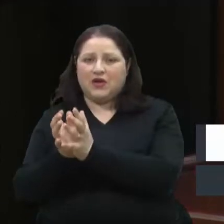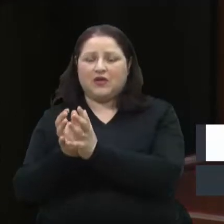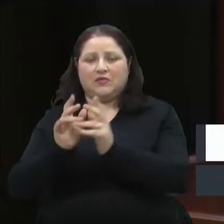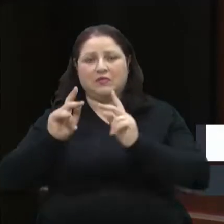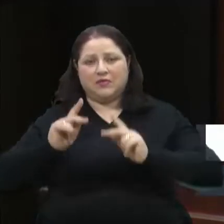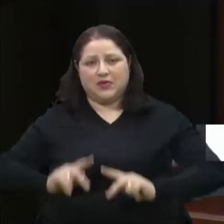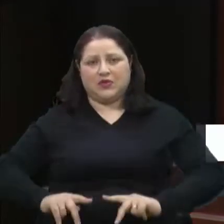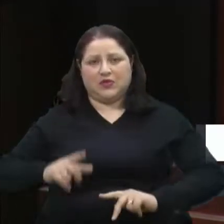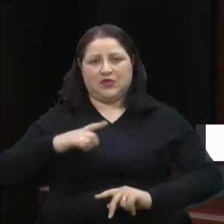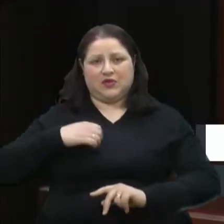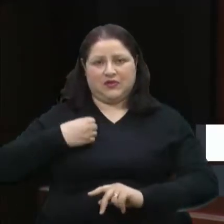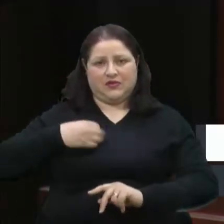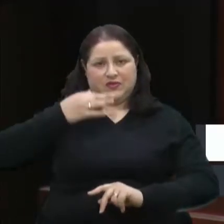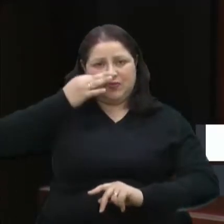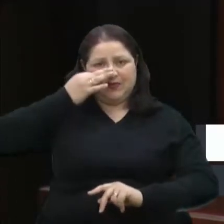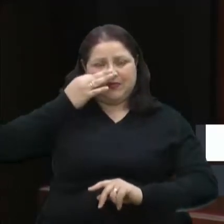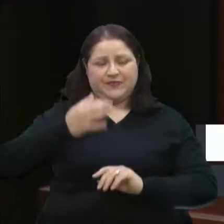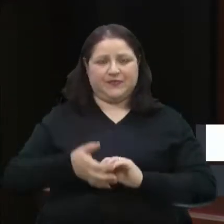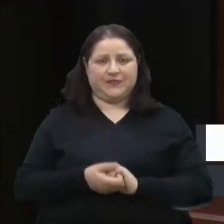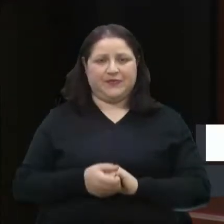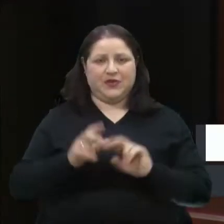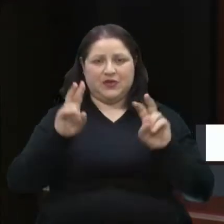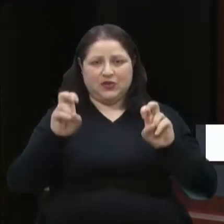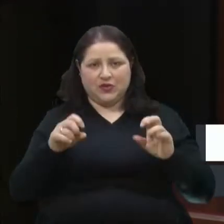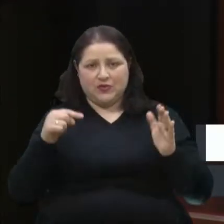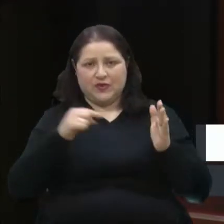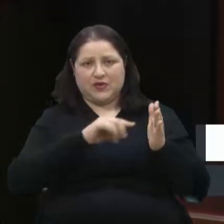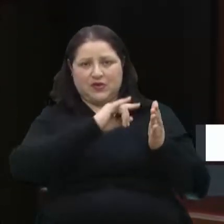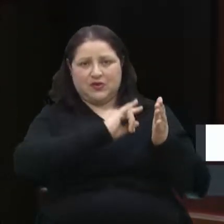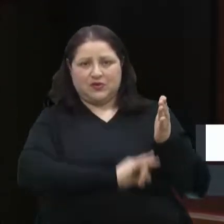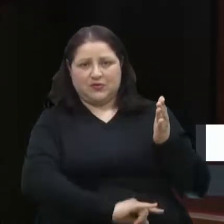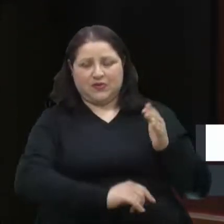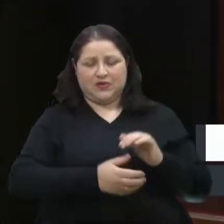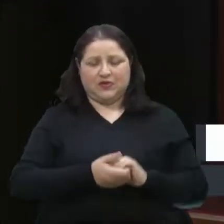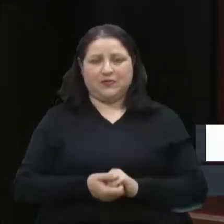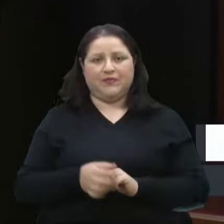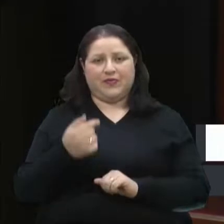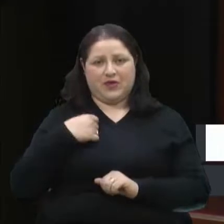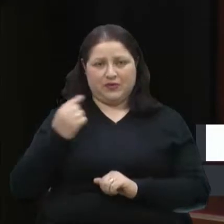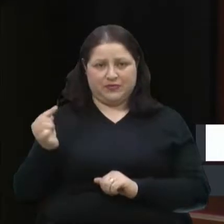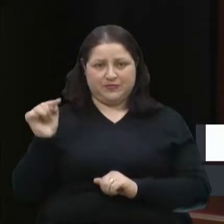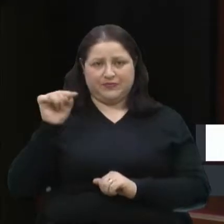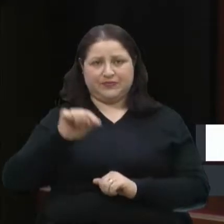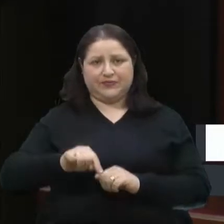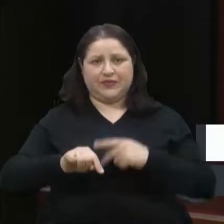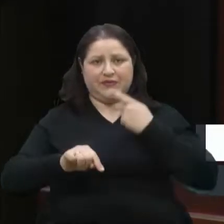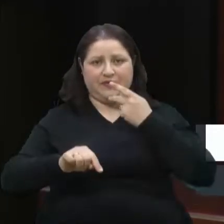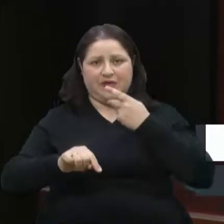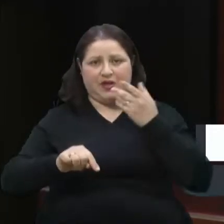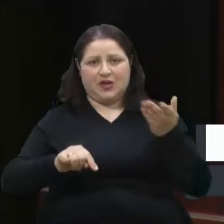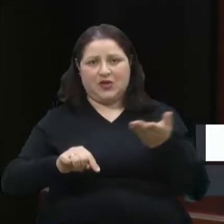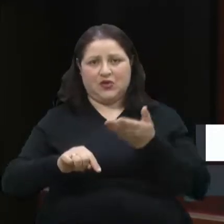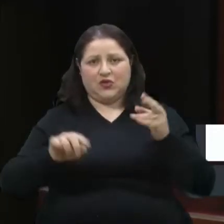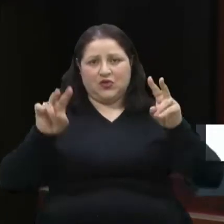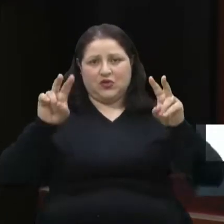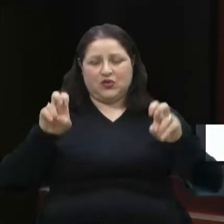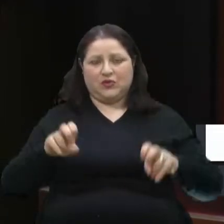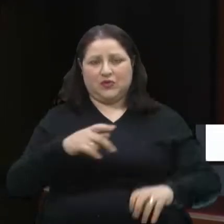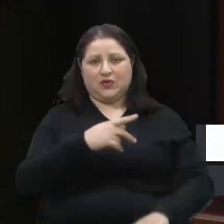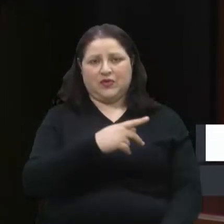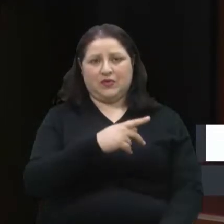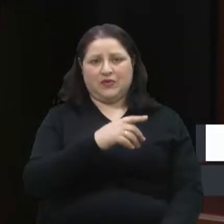presentes a respeito disso. Bom, eu venho aqui me manifestar hoje sobre a PEC